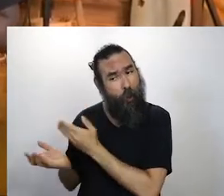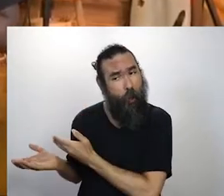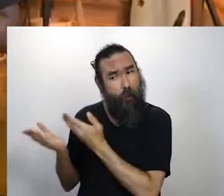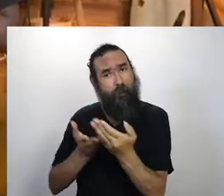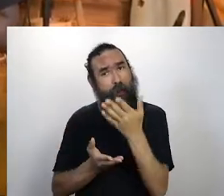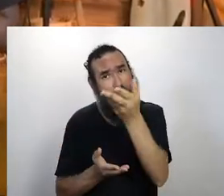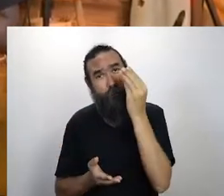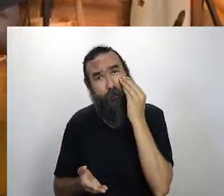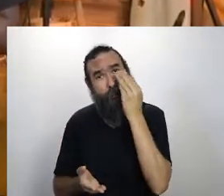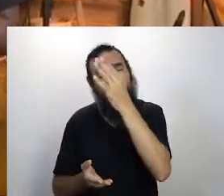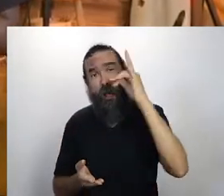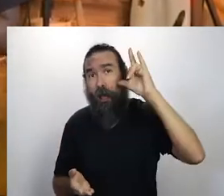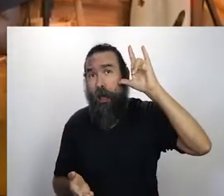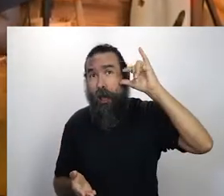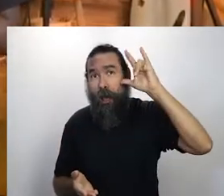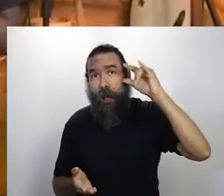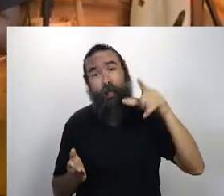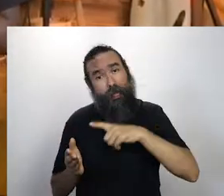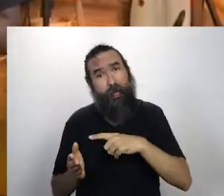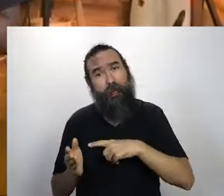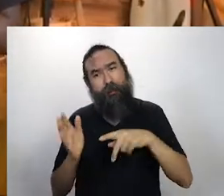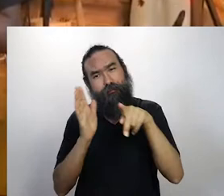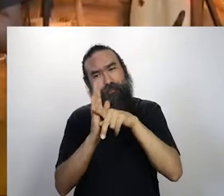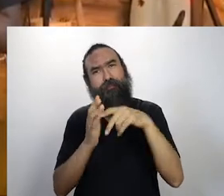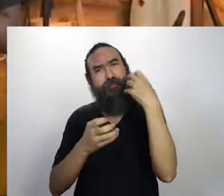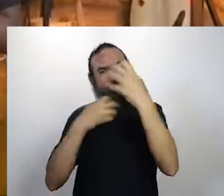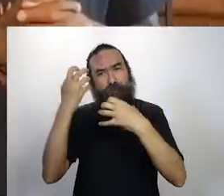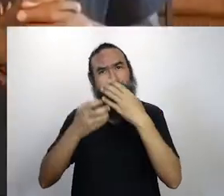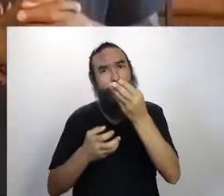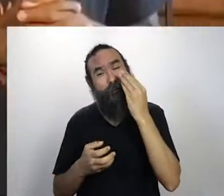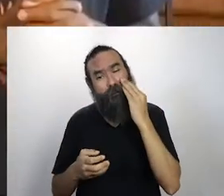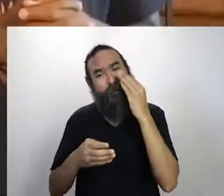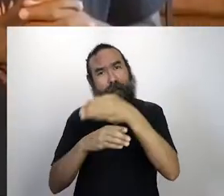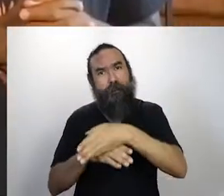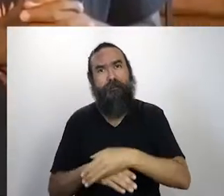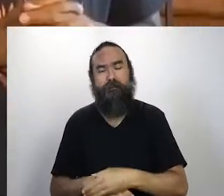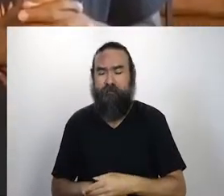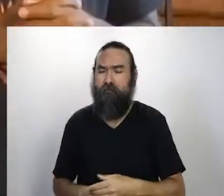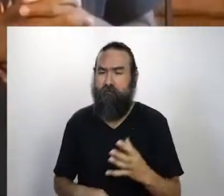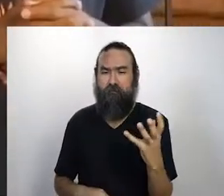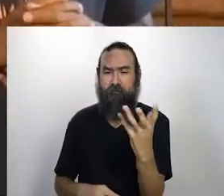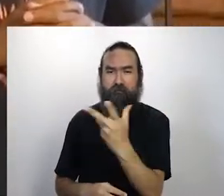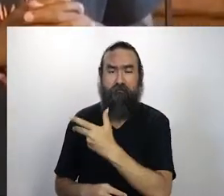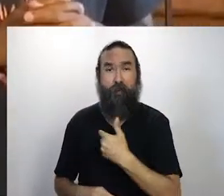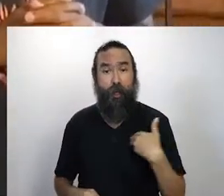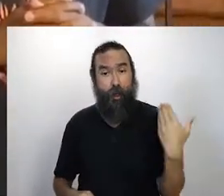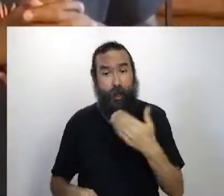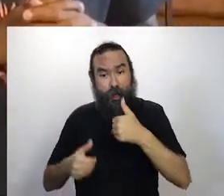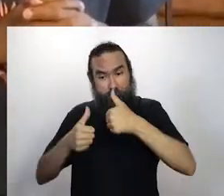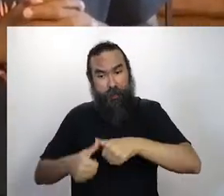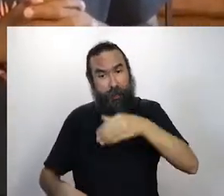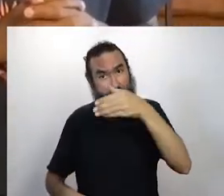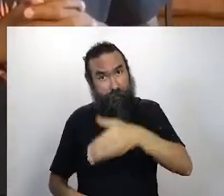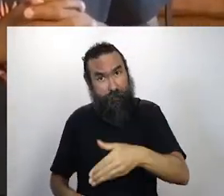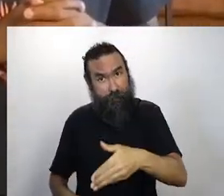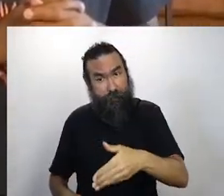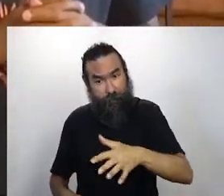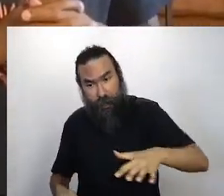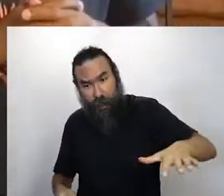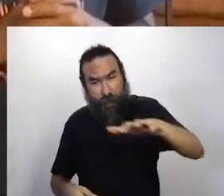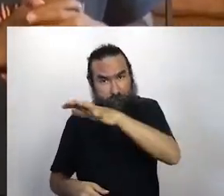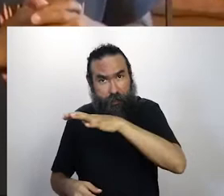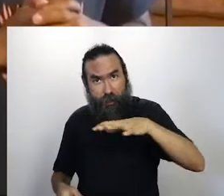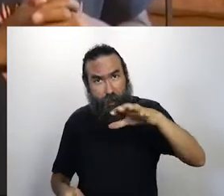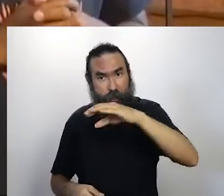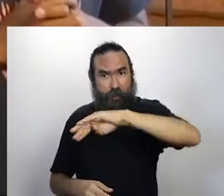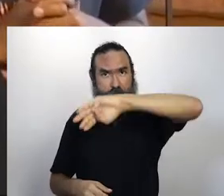Oficial. Então vai lá, acompanha as composições. Elas estão potentes e arretadas. E a gente vai ficar aqui na Chapada dos Veadeiros esperando todo